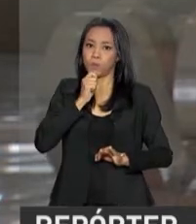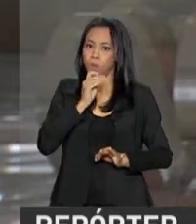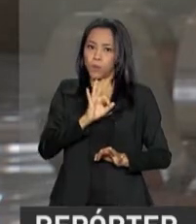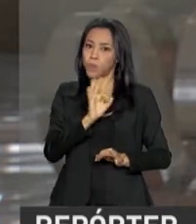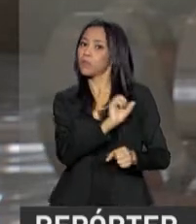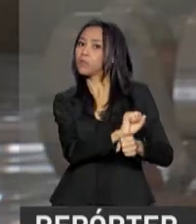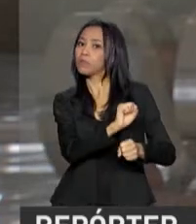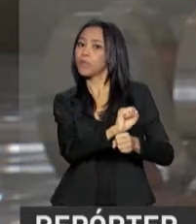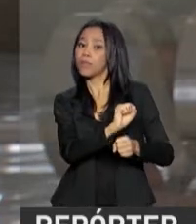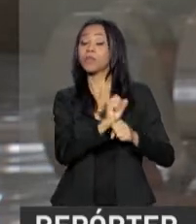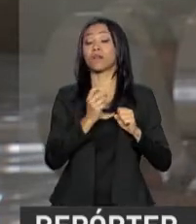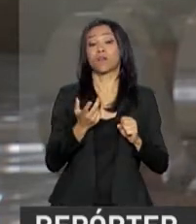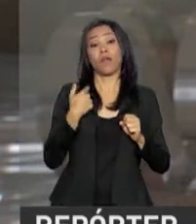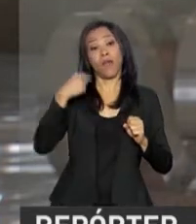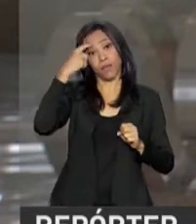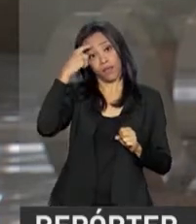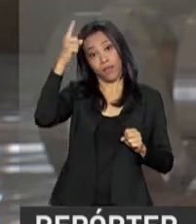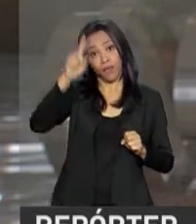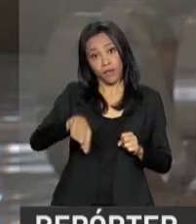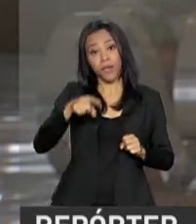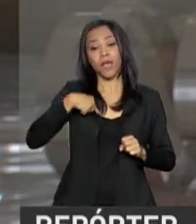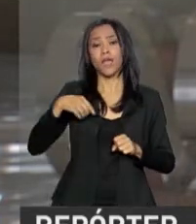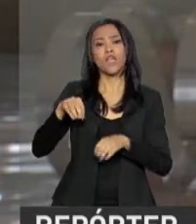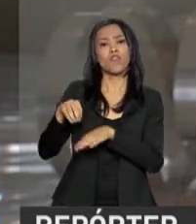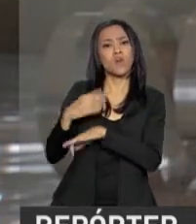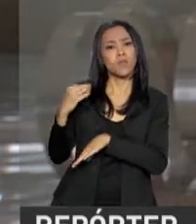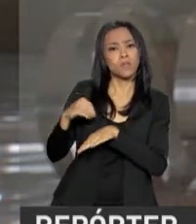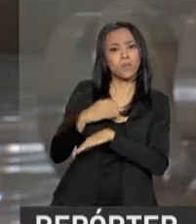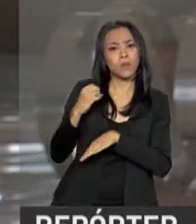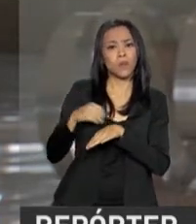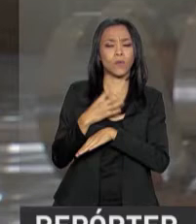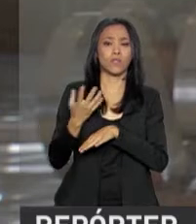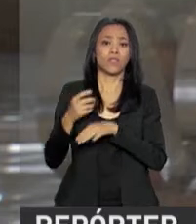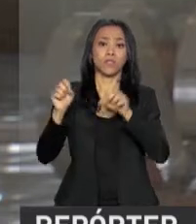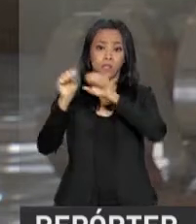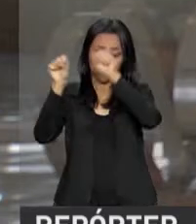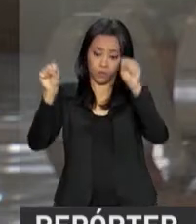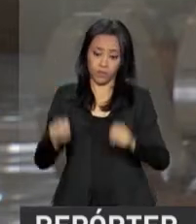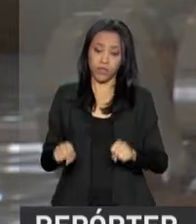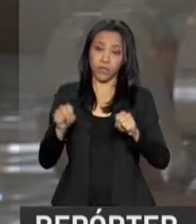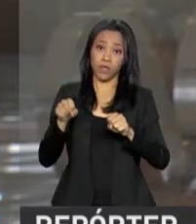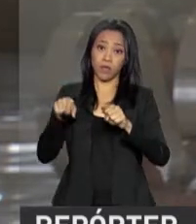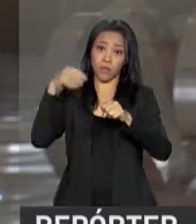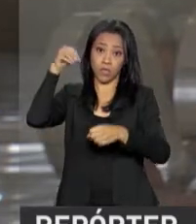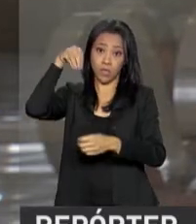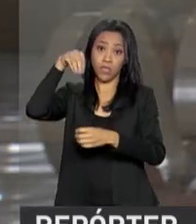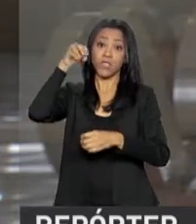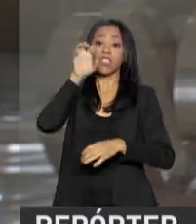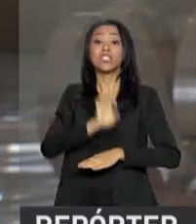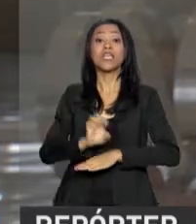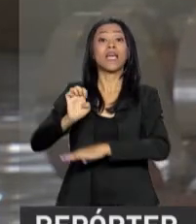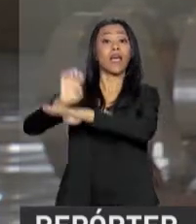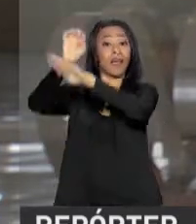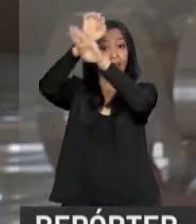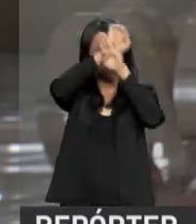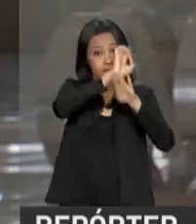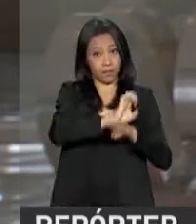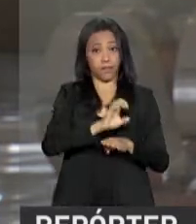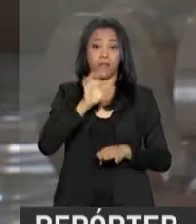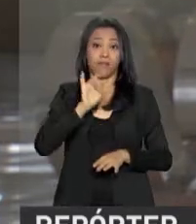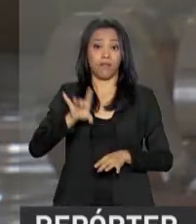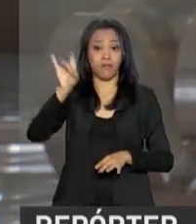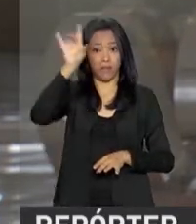idéia é que os mutirões sejam feitos a partir de informações tiradas do banco de dados do judiciário de cada estado nesse mutirão